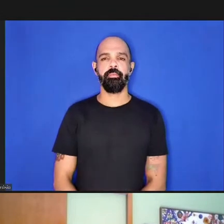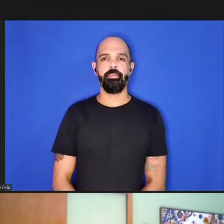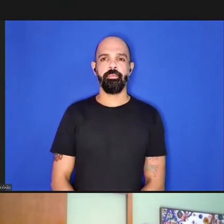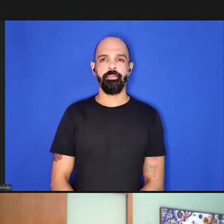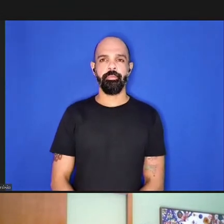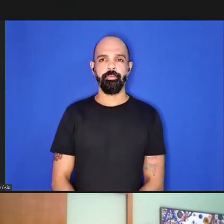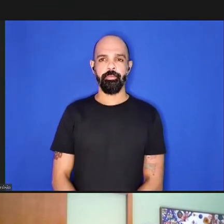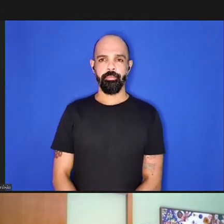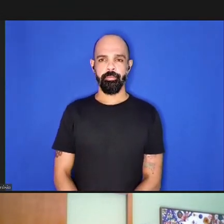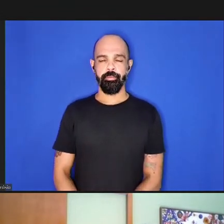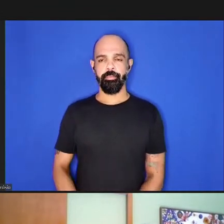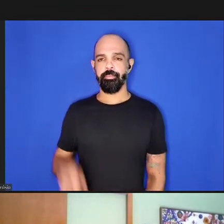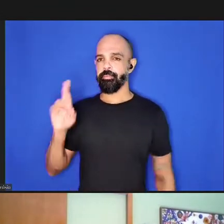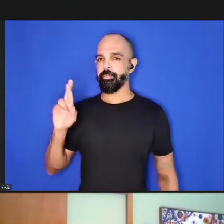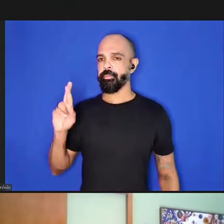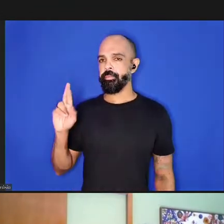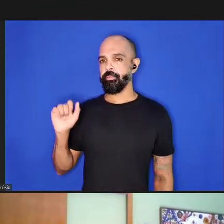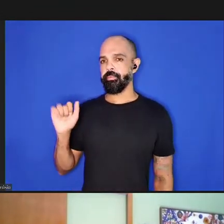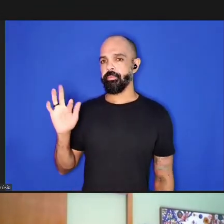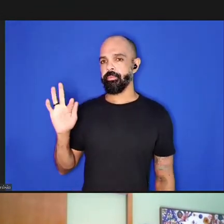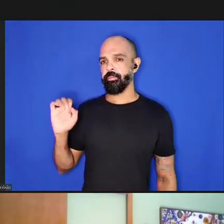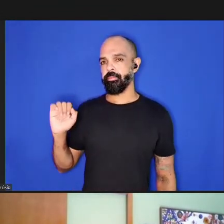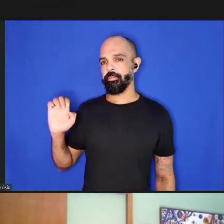Rafael está perguntando